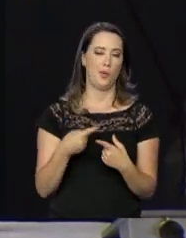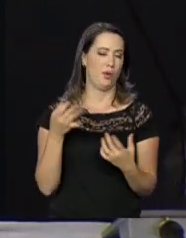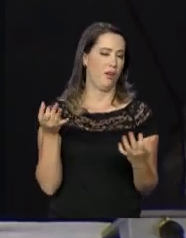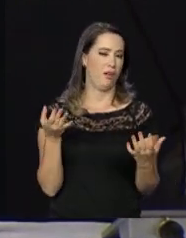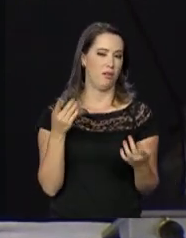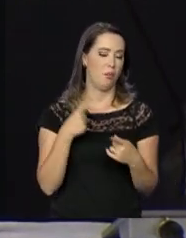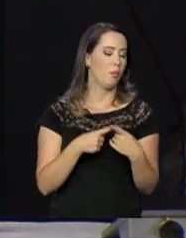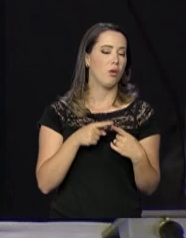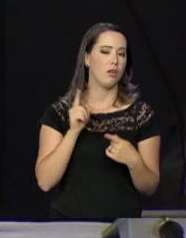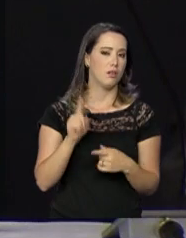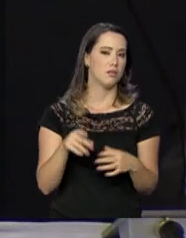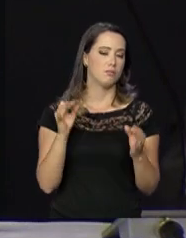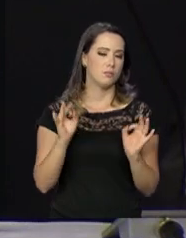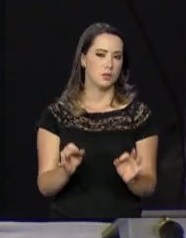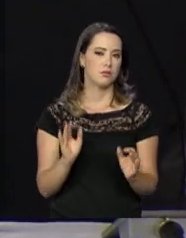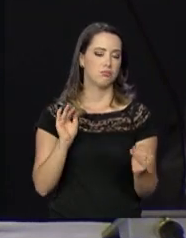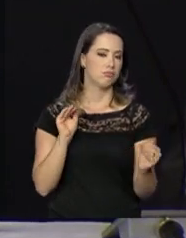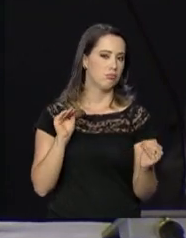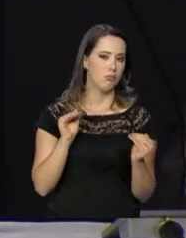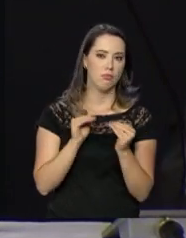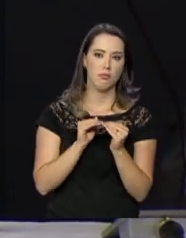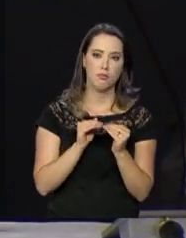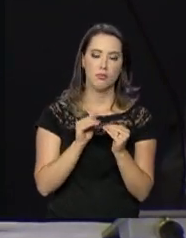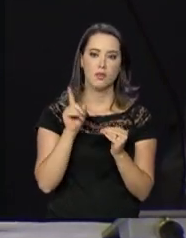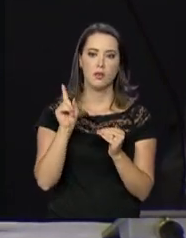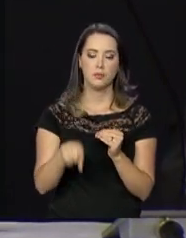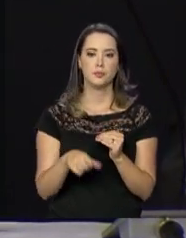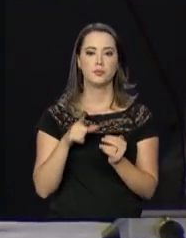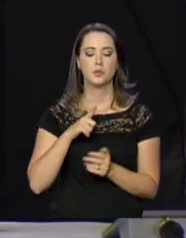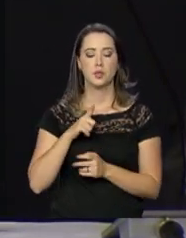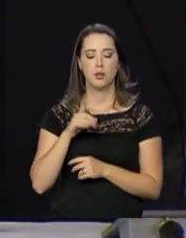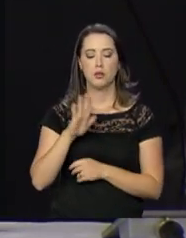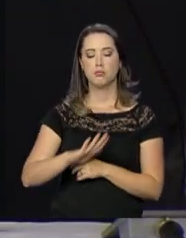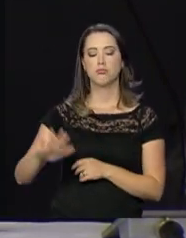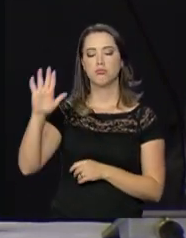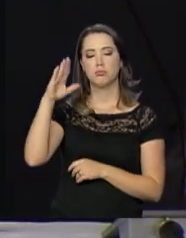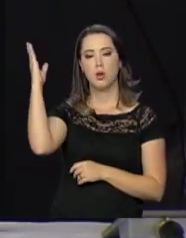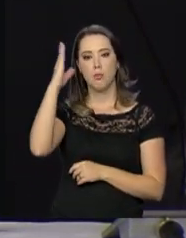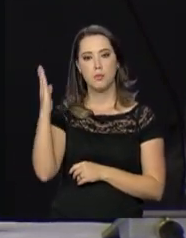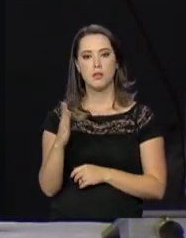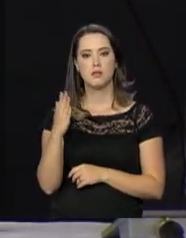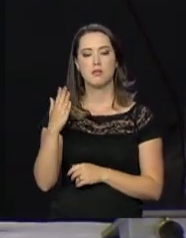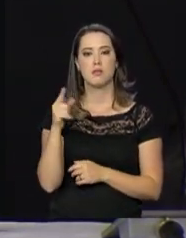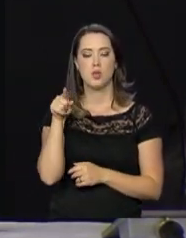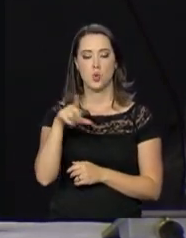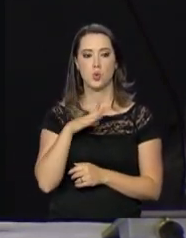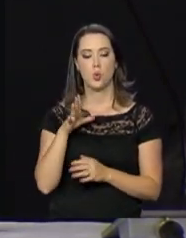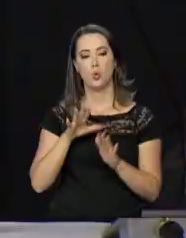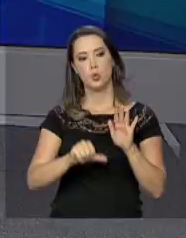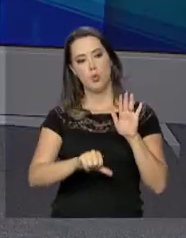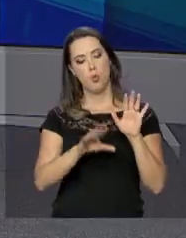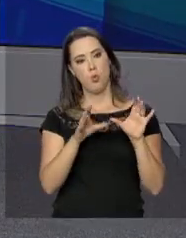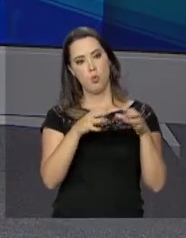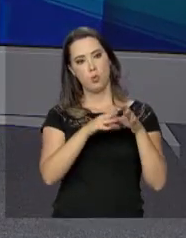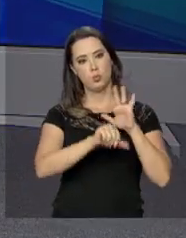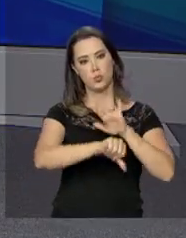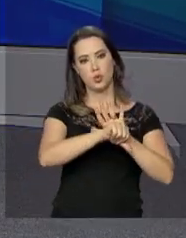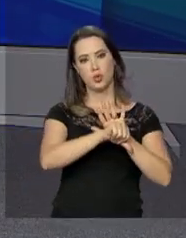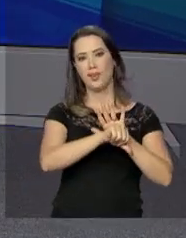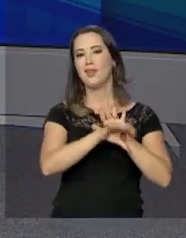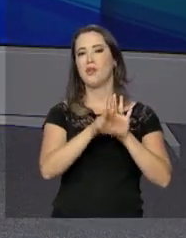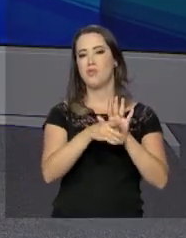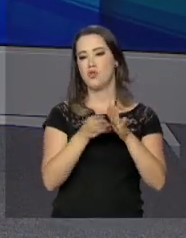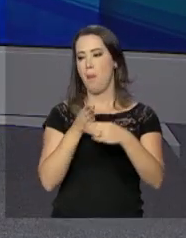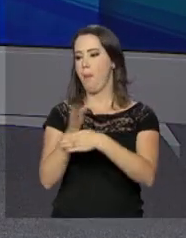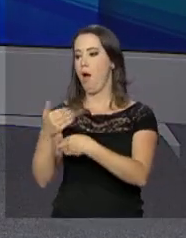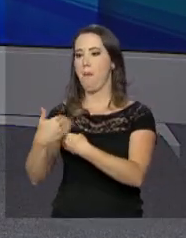concretas, palpáveis, objetivas. A nacionalização do crime é uma realidade. E